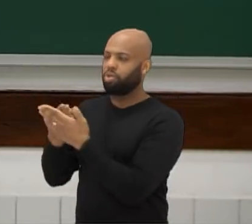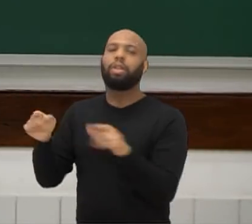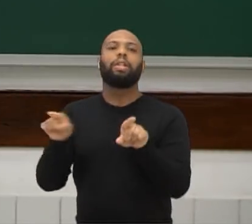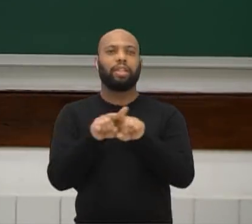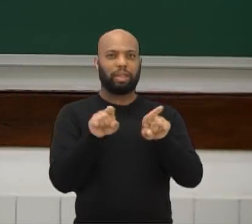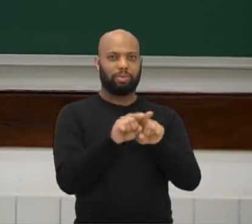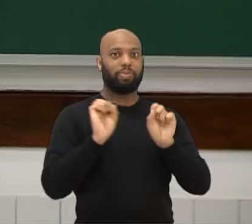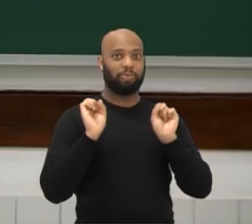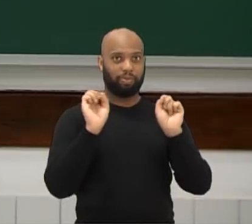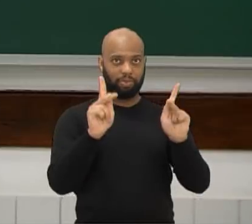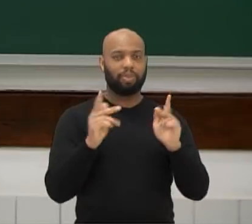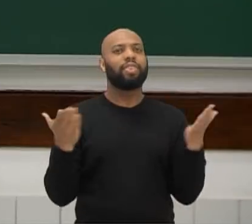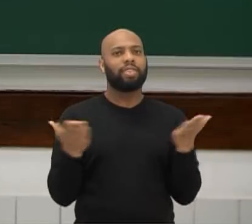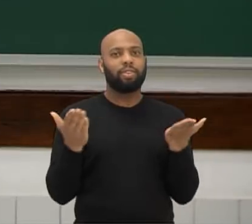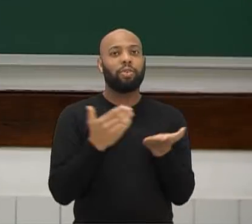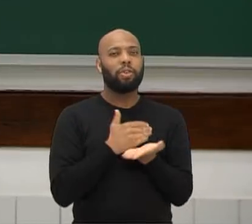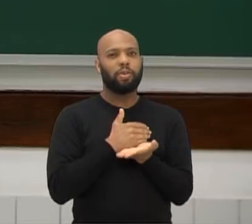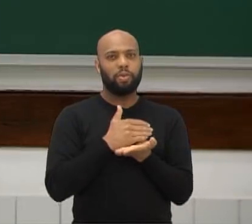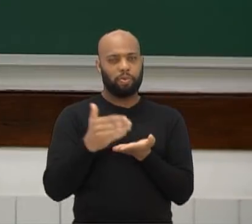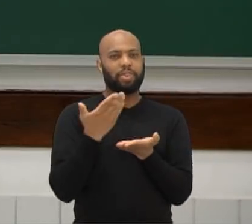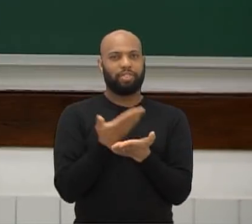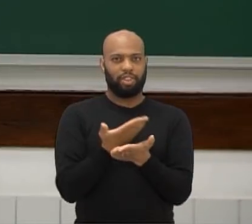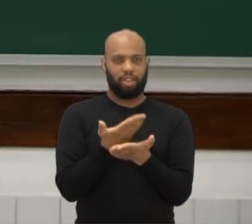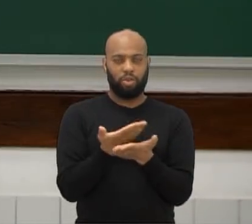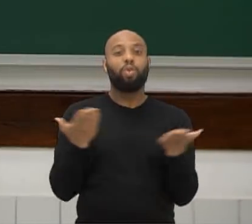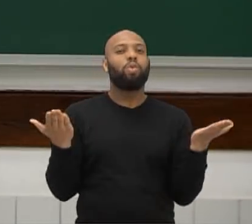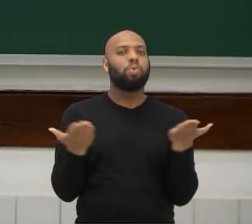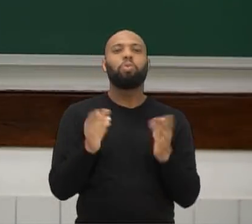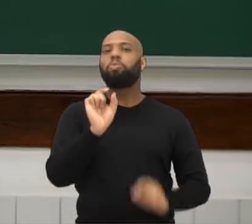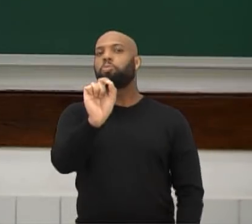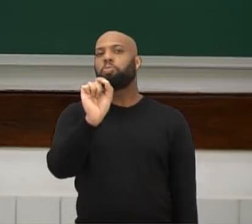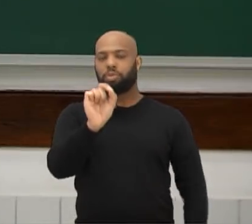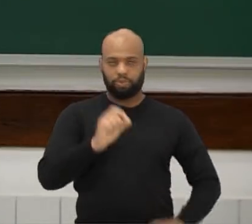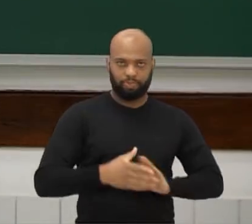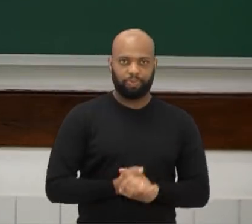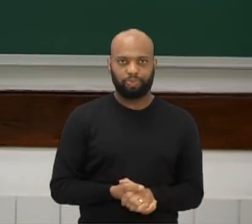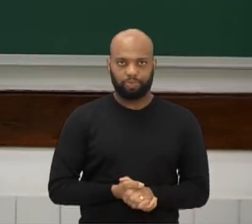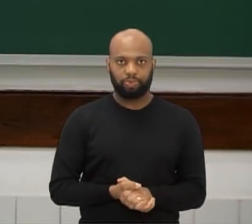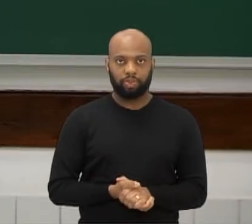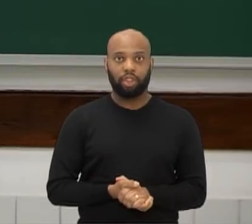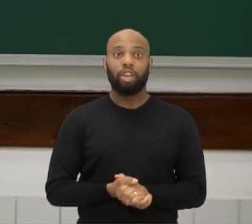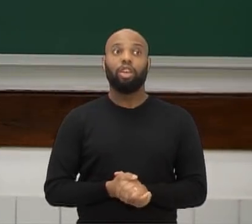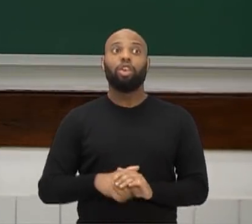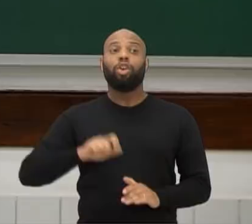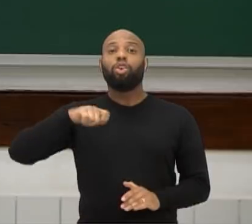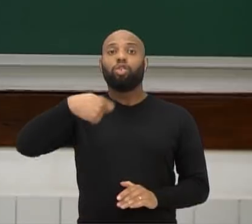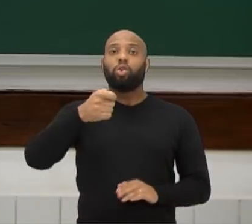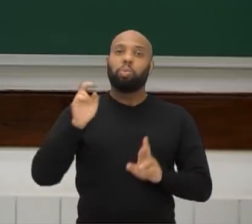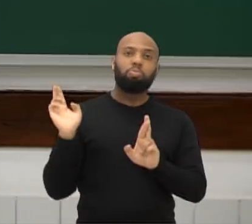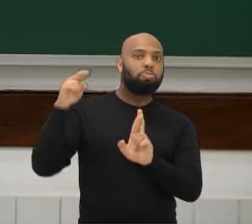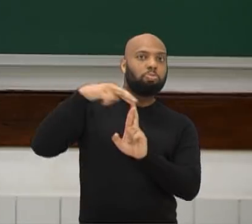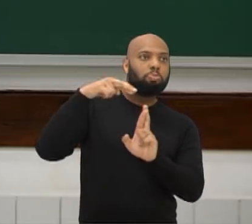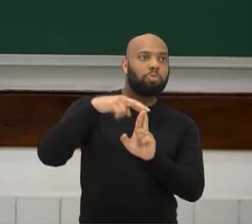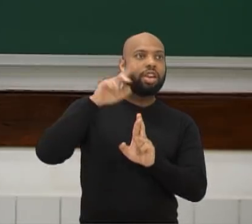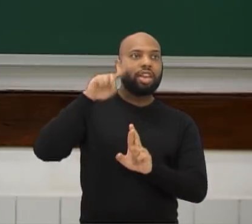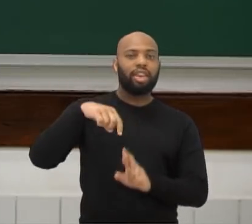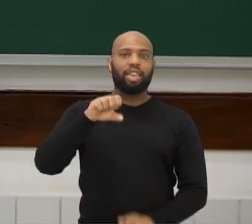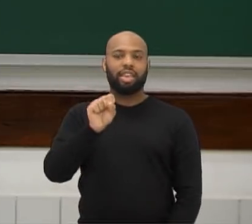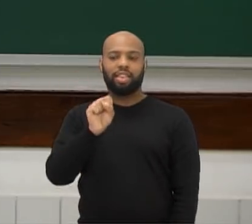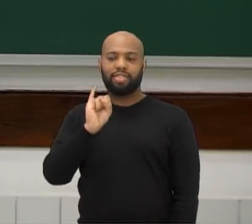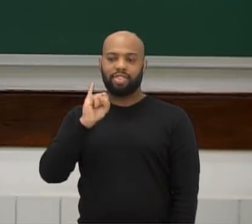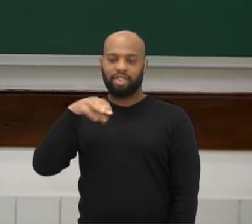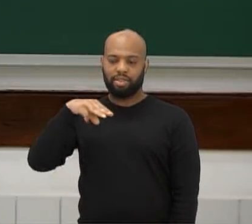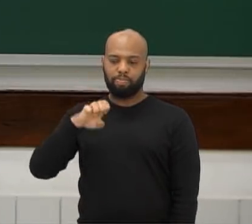também, ok? Então vamos retornar aí para a aula de hoje. A aula de hoje é referente à simetria e